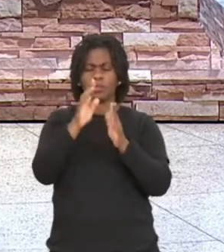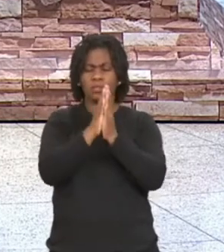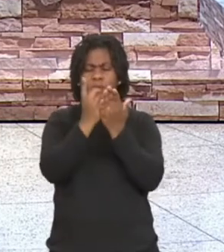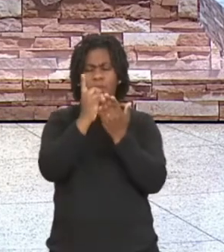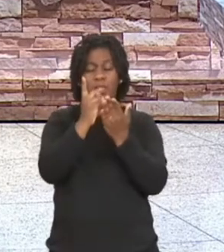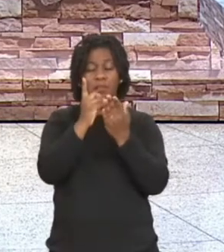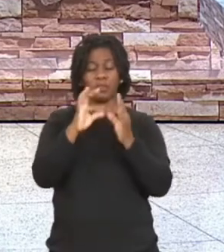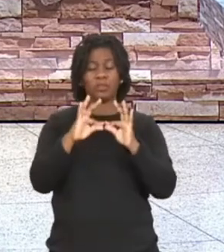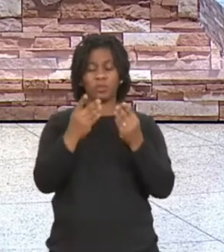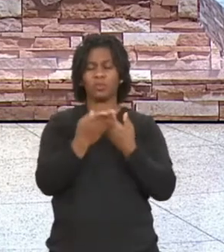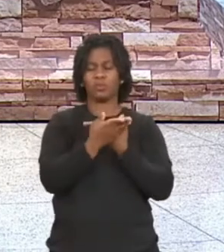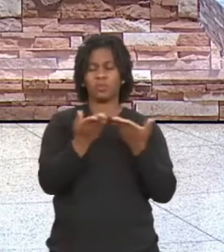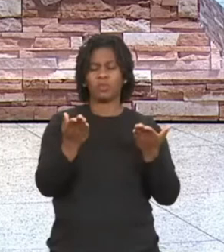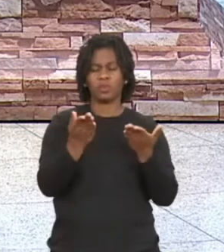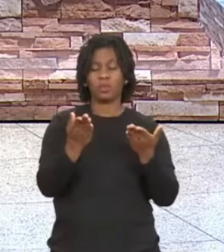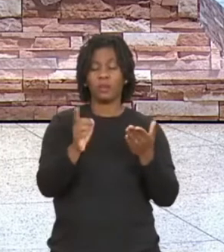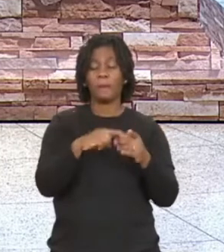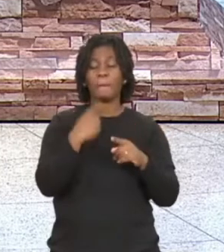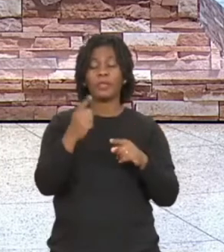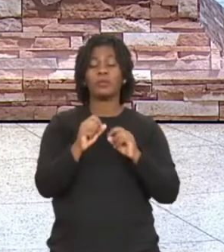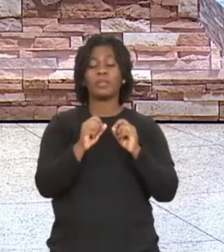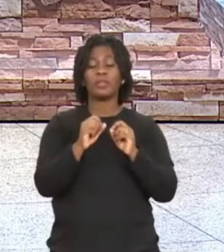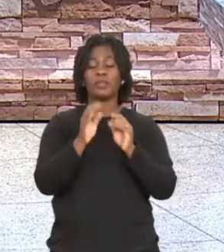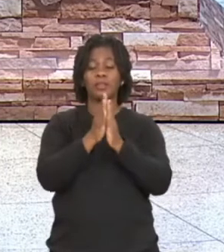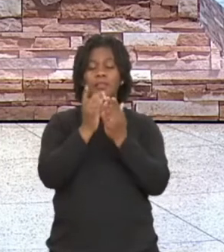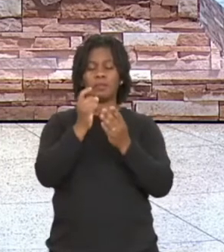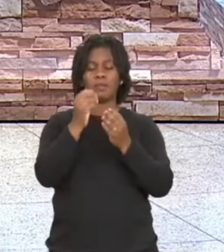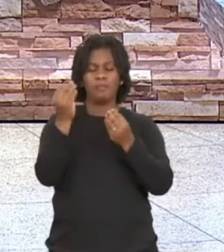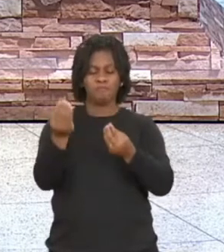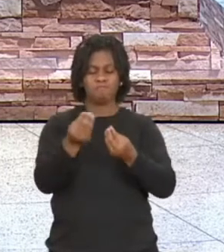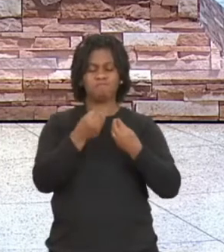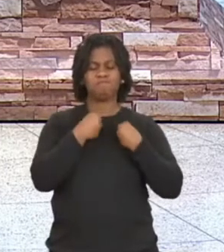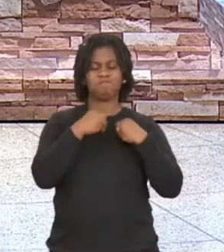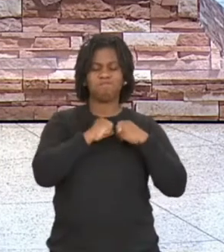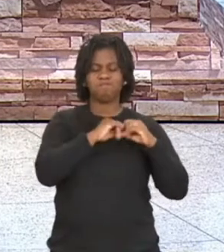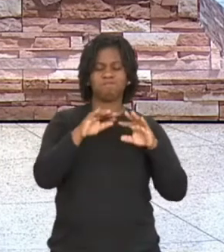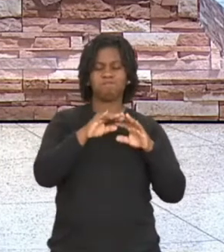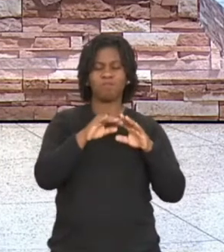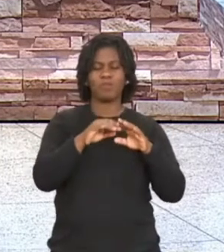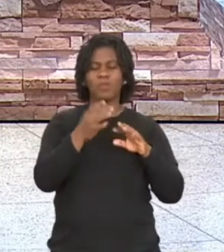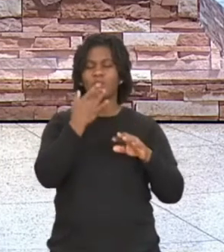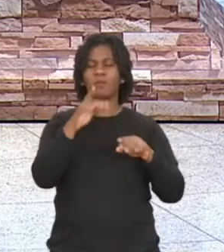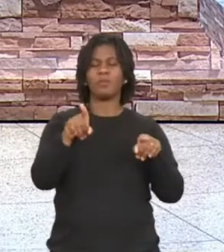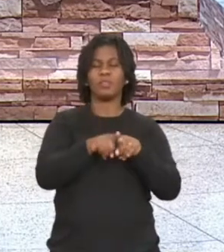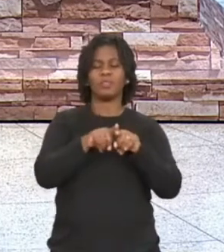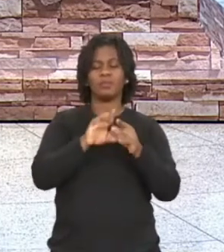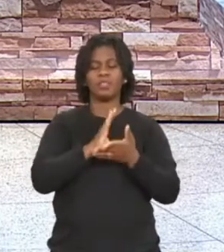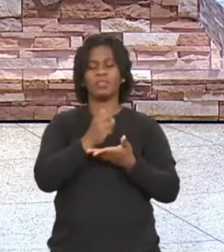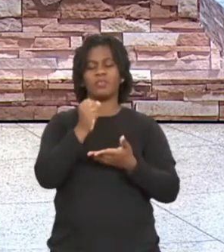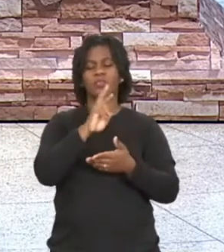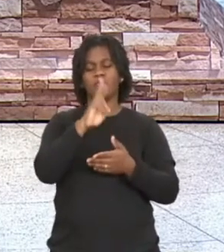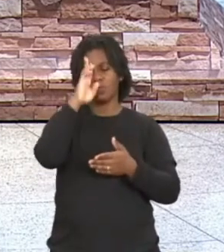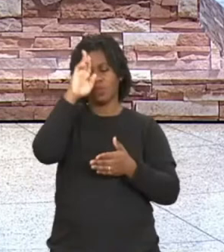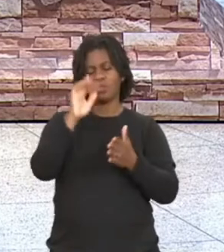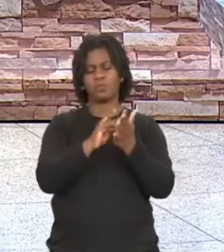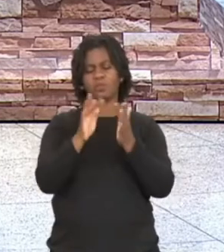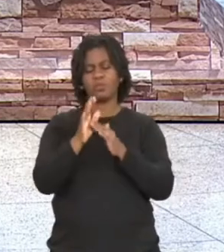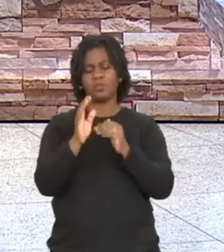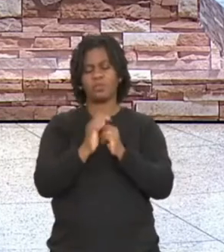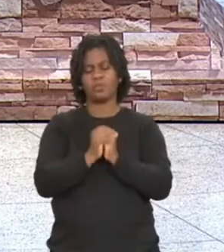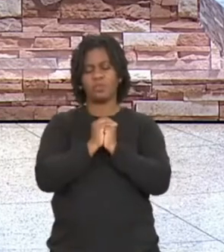que essa palavra produza temor e produza salvação, em nome de Jesus, amém.